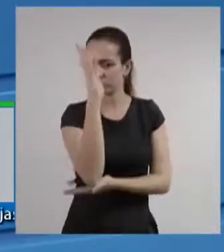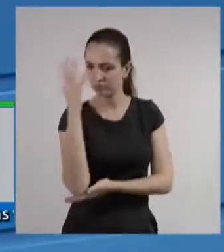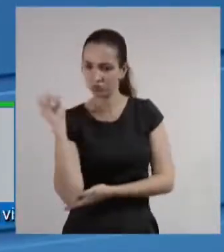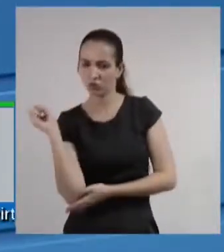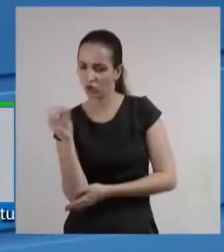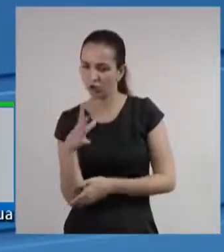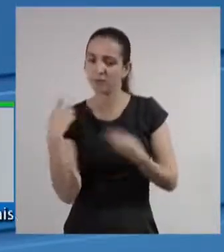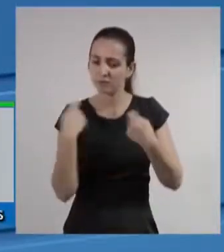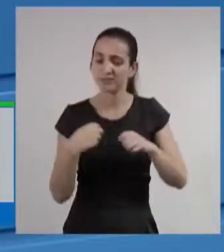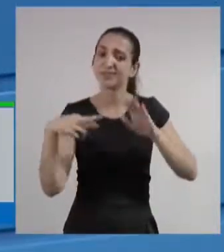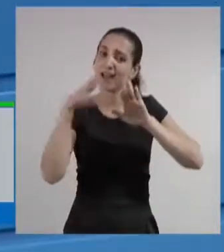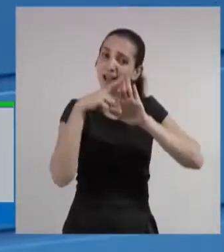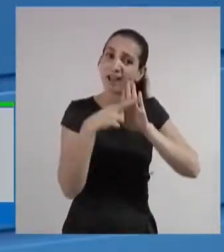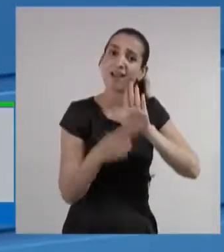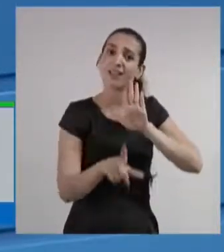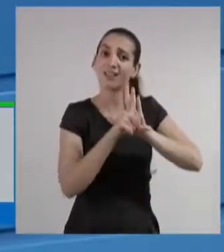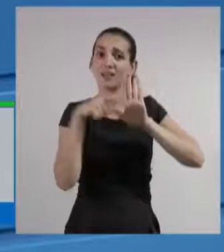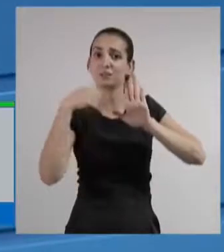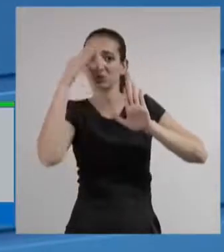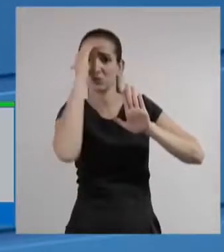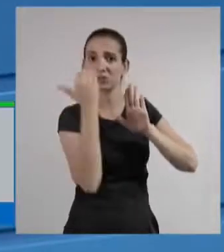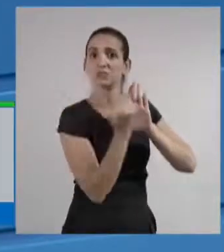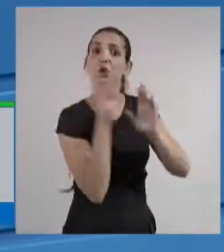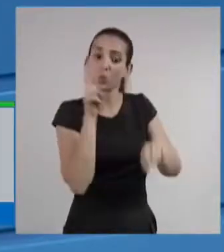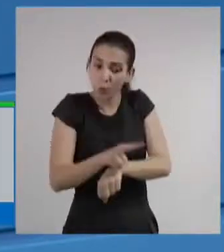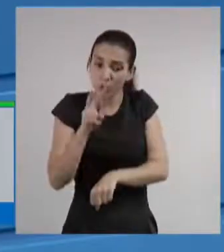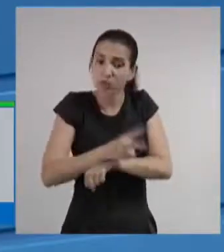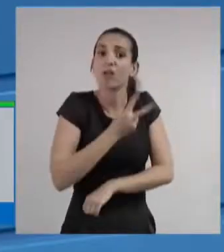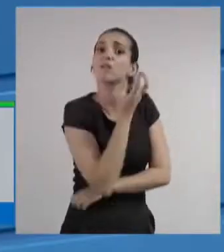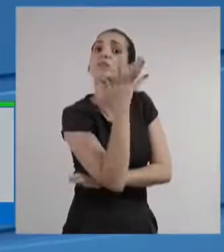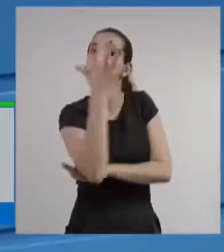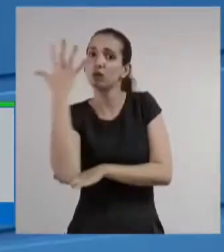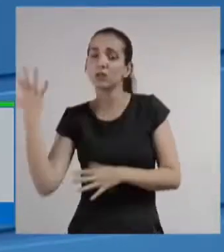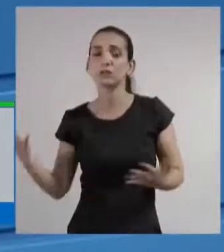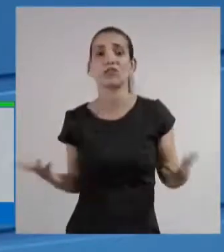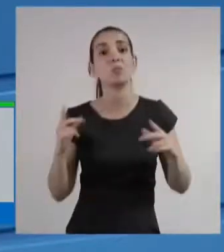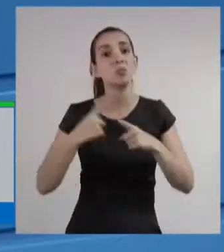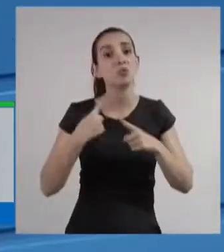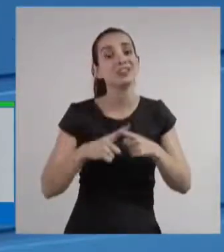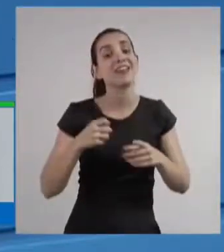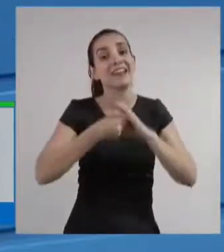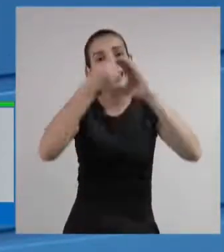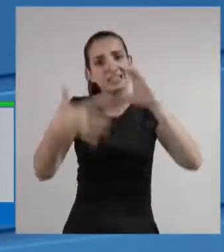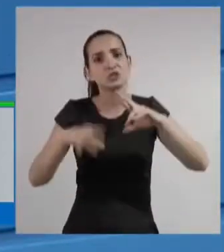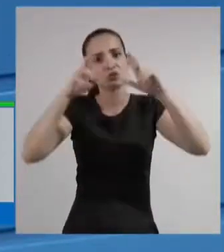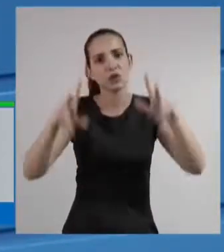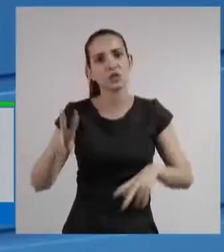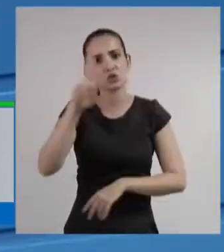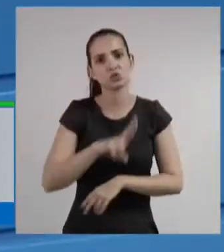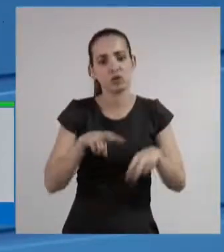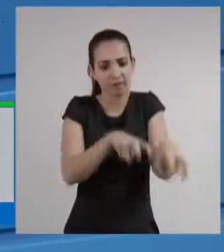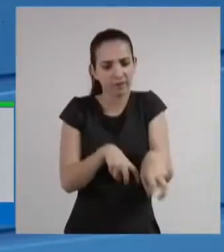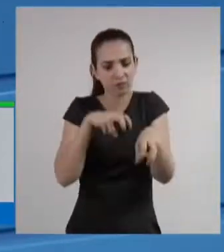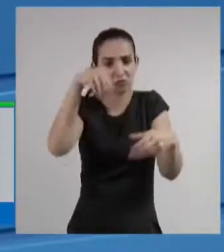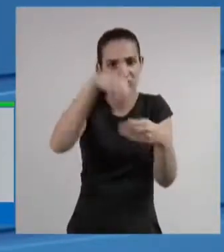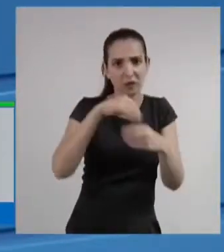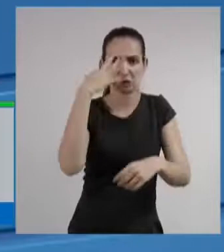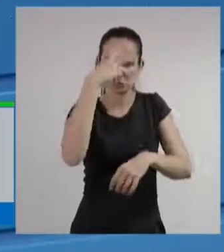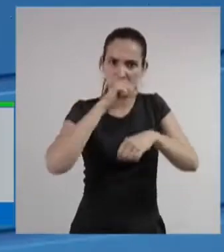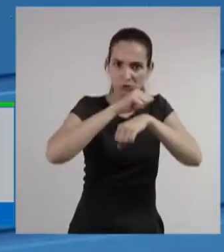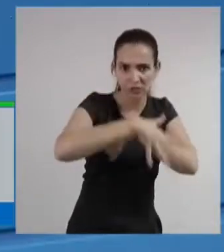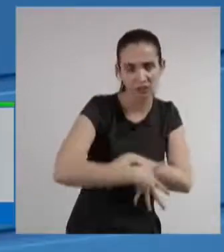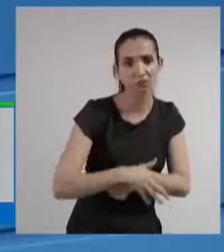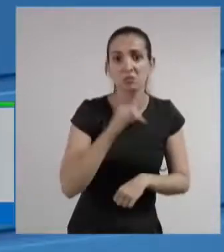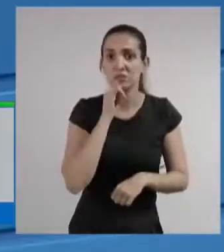produtor rural que está abrindo, tem que seguir as normas. É diferente o uso do solo em Bonito para o uso do solo em